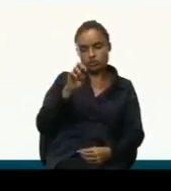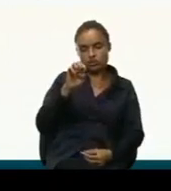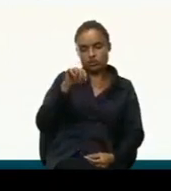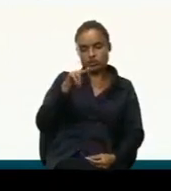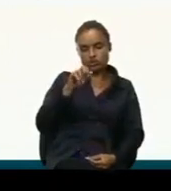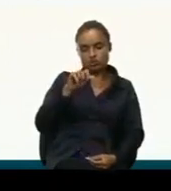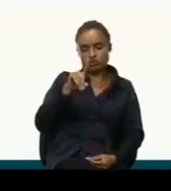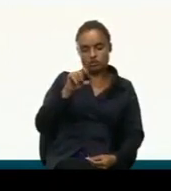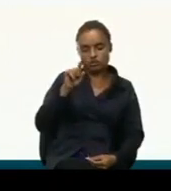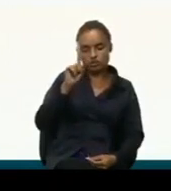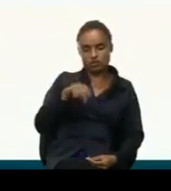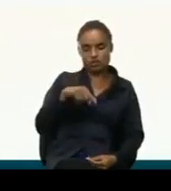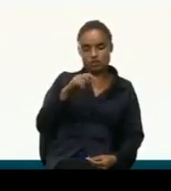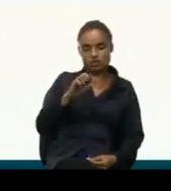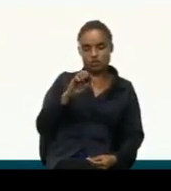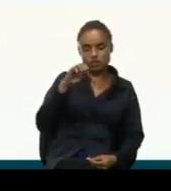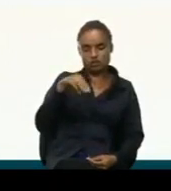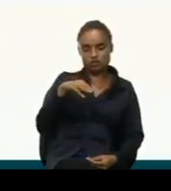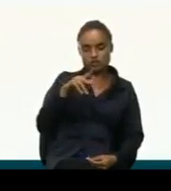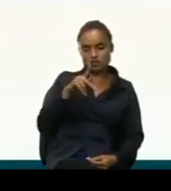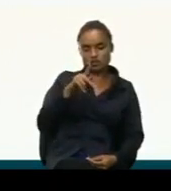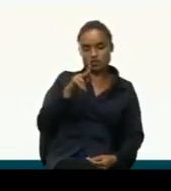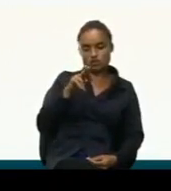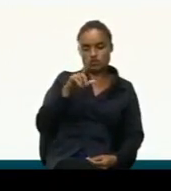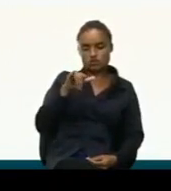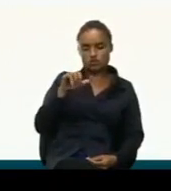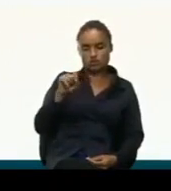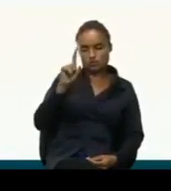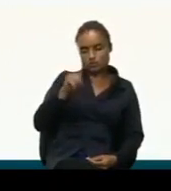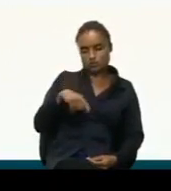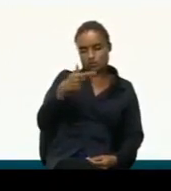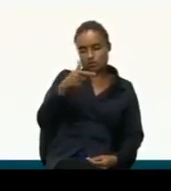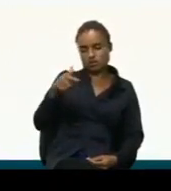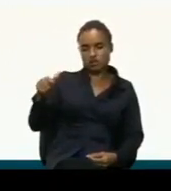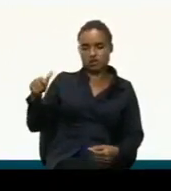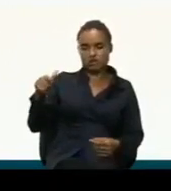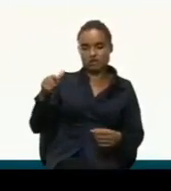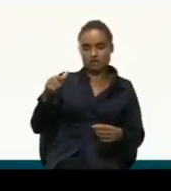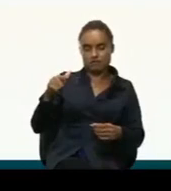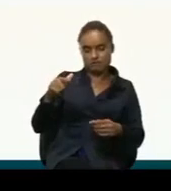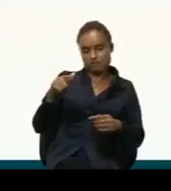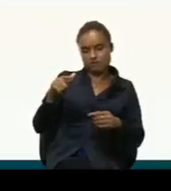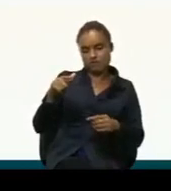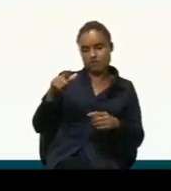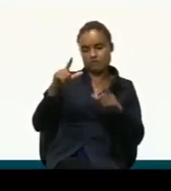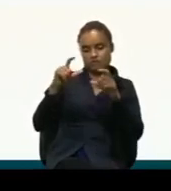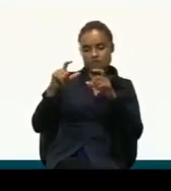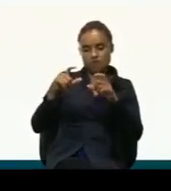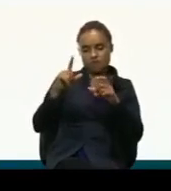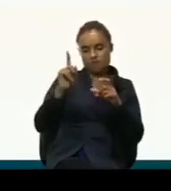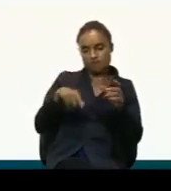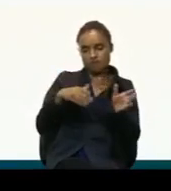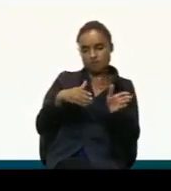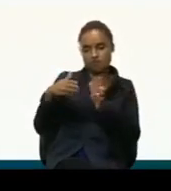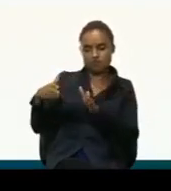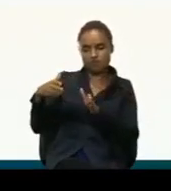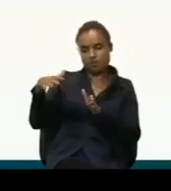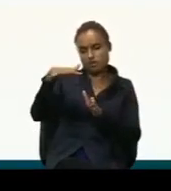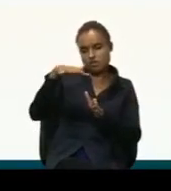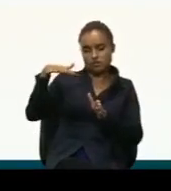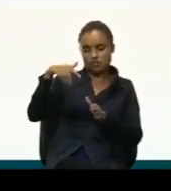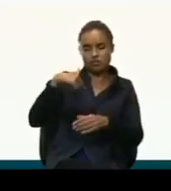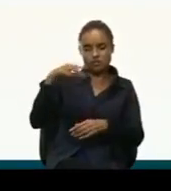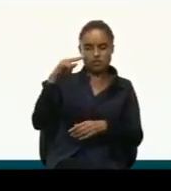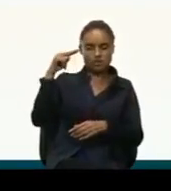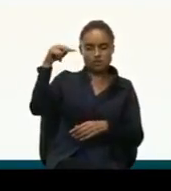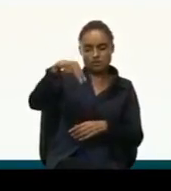entulhos, certo? Acho que tem uma outra foto aqui desse terreno visto de cima, aqui. Então, a